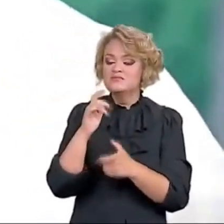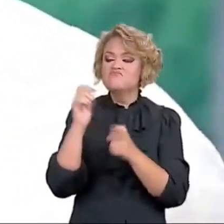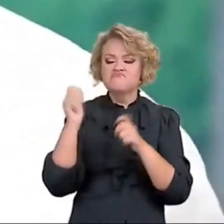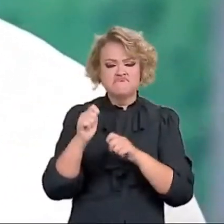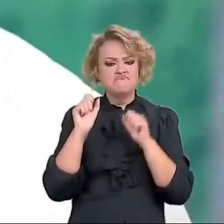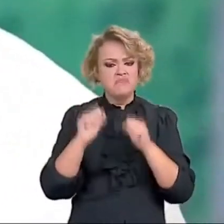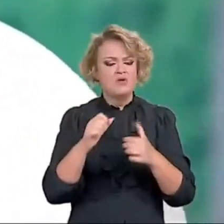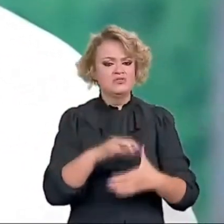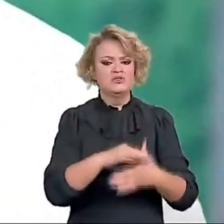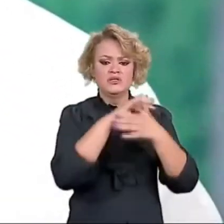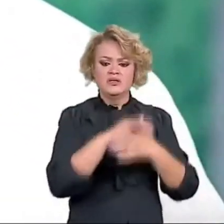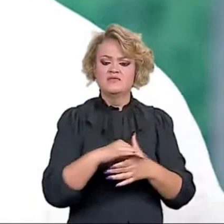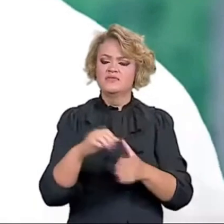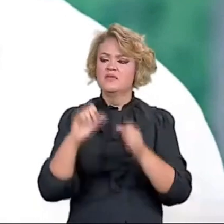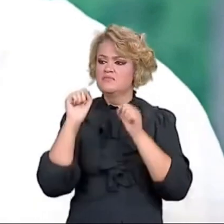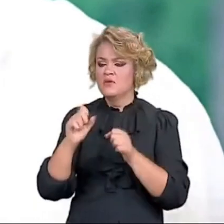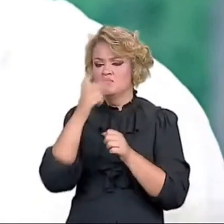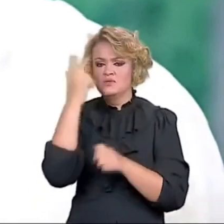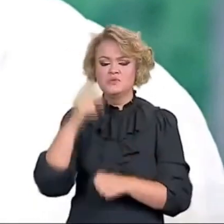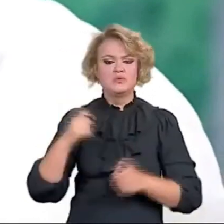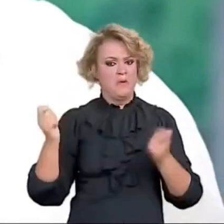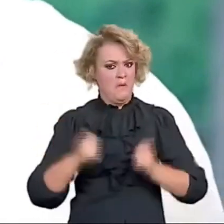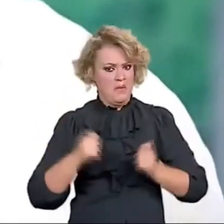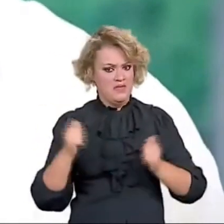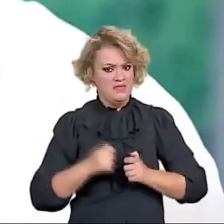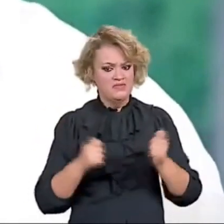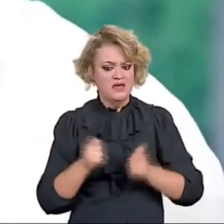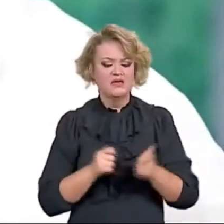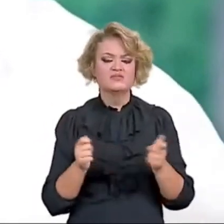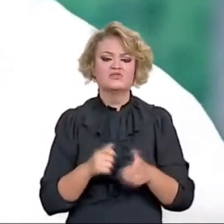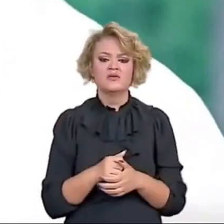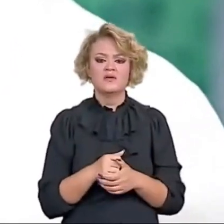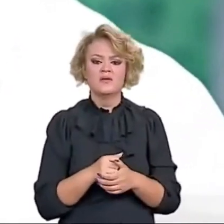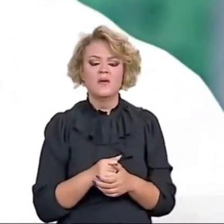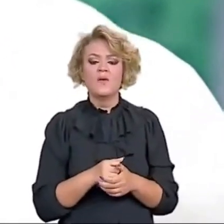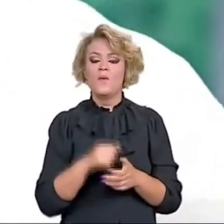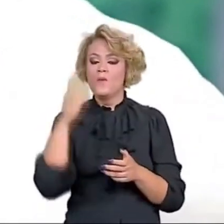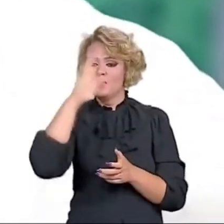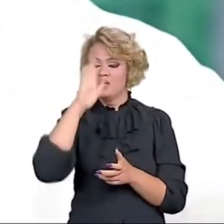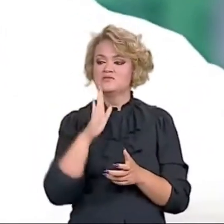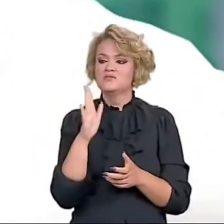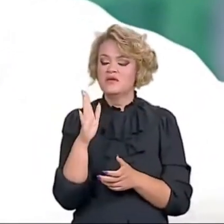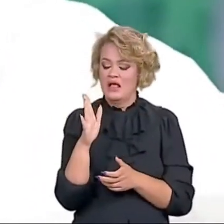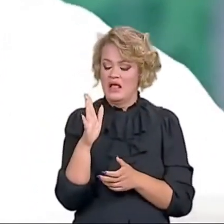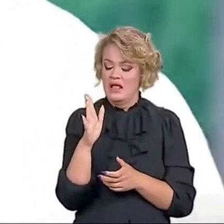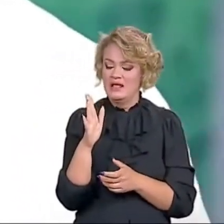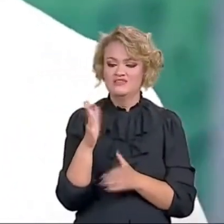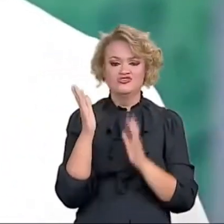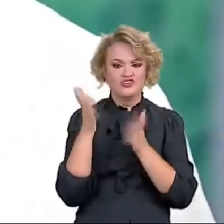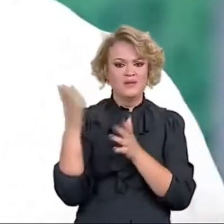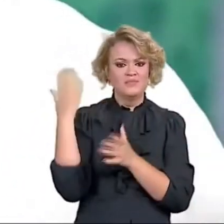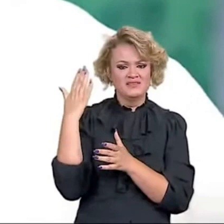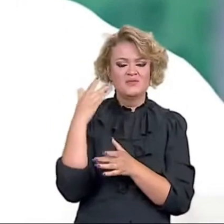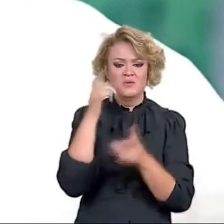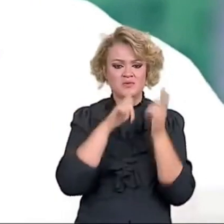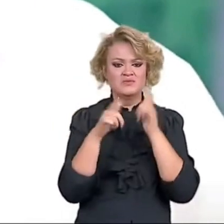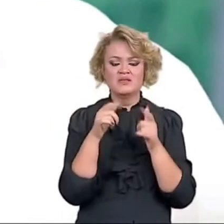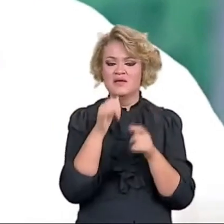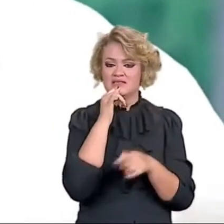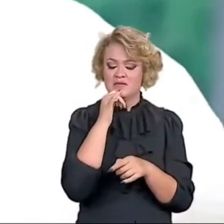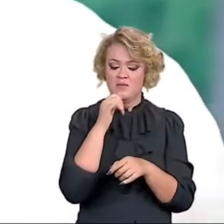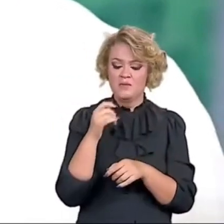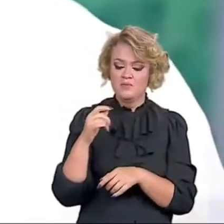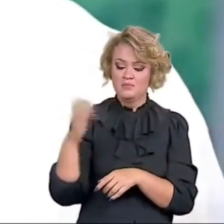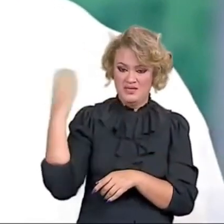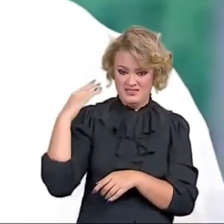tem gente muito competente. O Brasil é um país que já fez isso. No outro mandato, nós chegamos